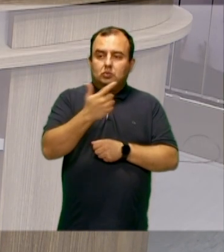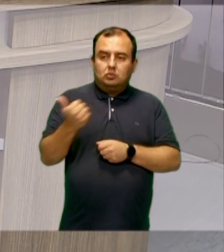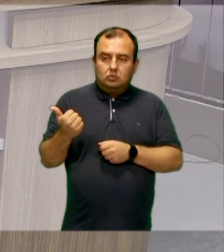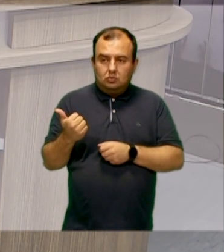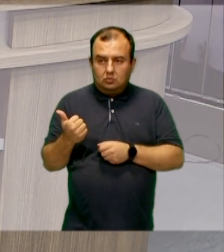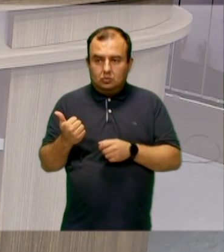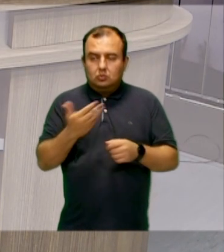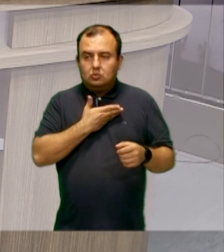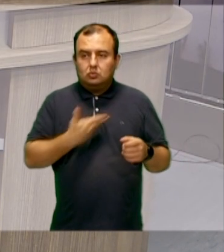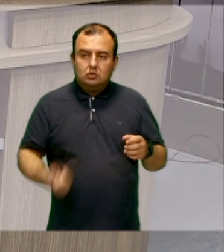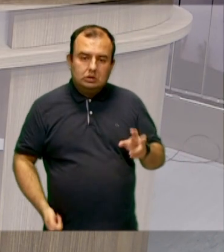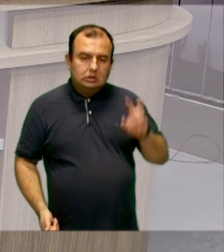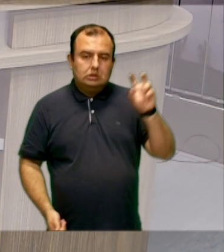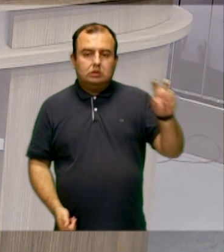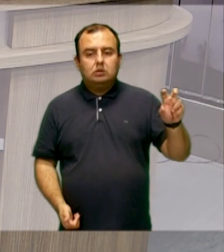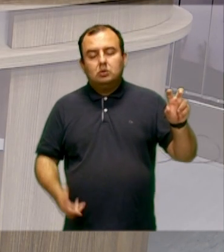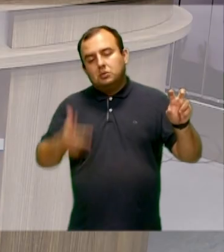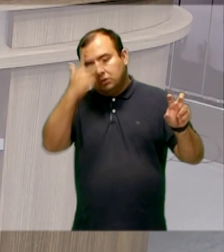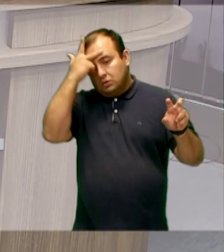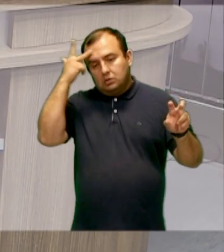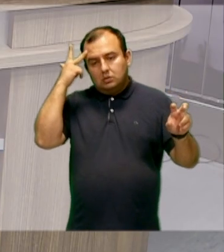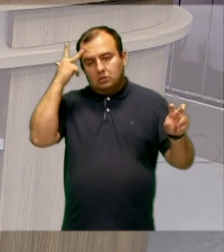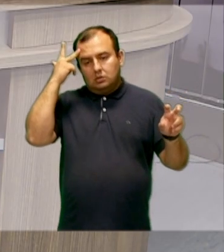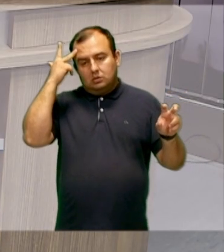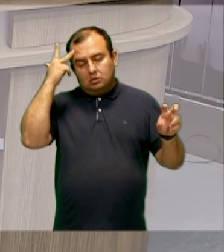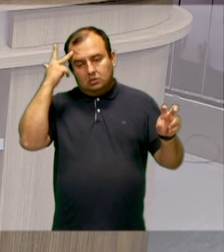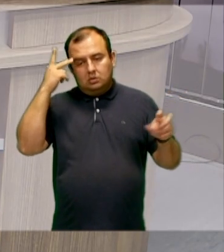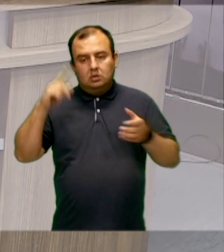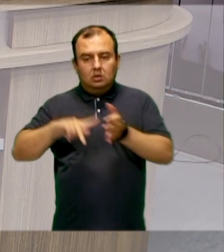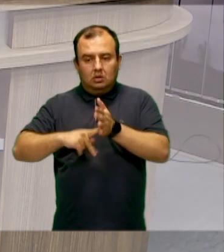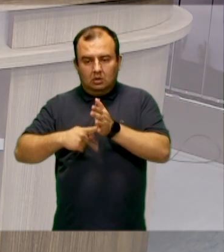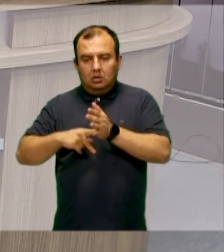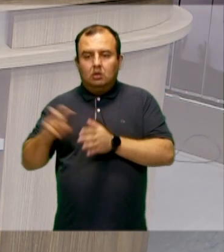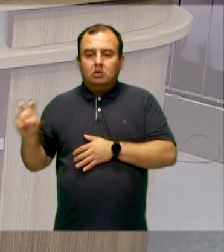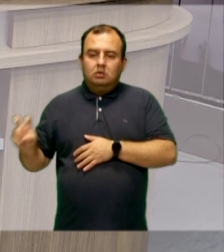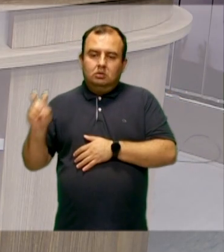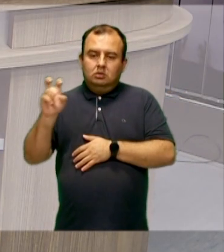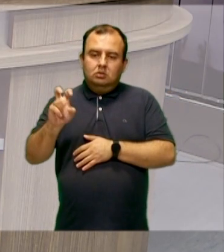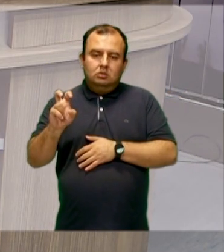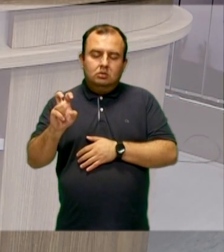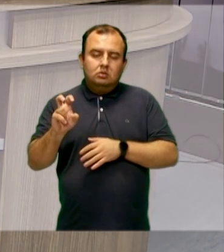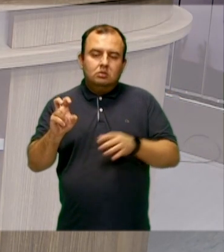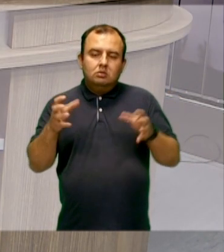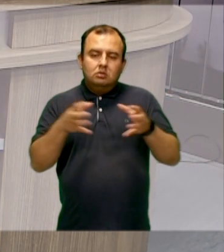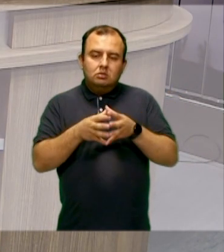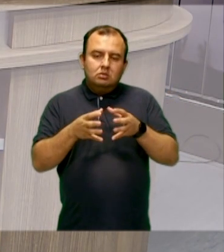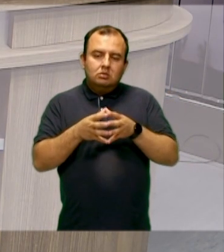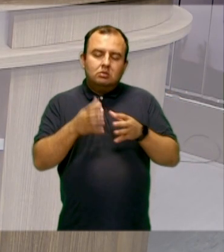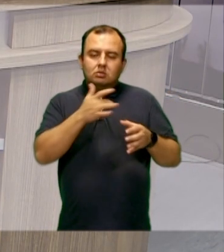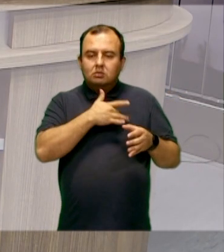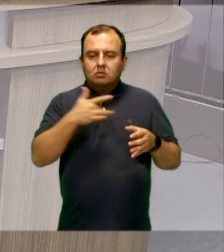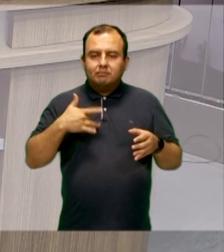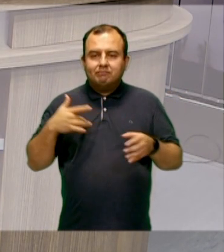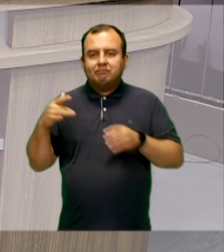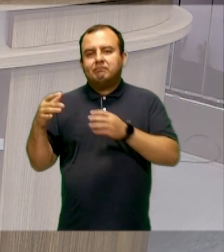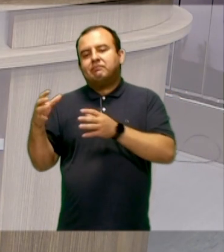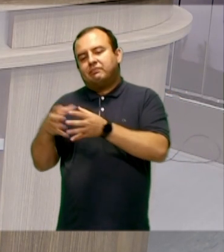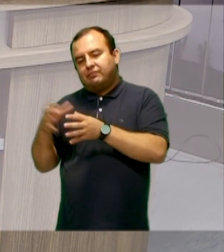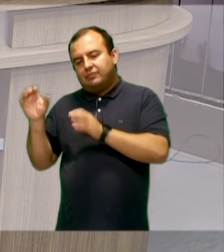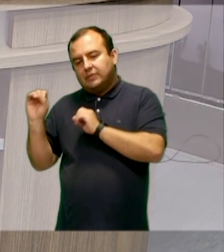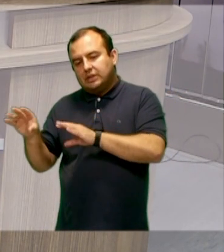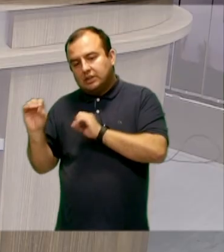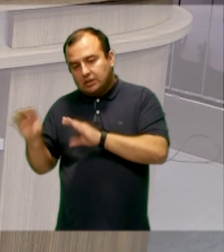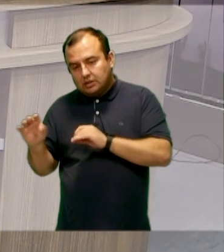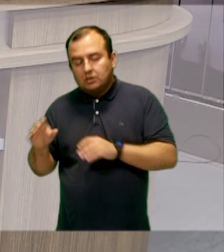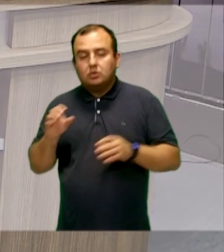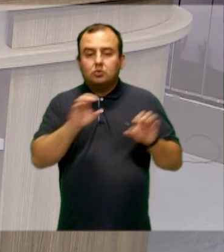compõe com 5 pessoas, o sindicato com mais 5, e aí temos um grupo da saúde, da educação e